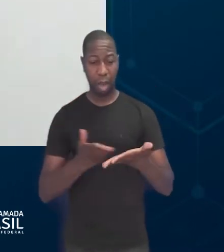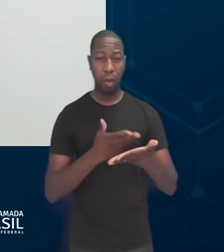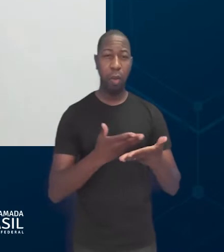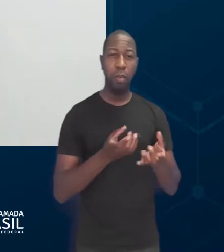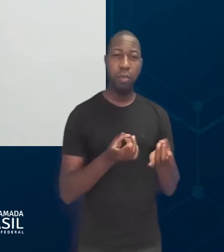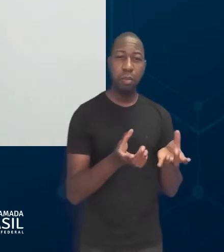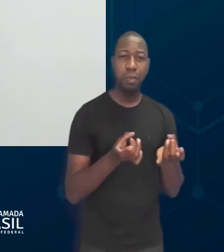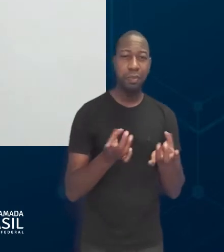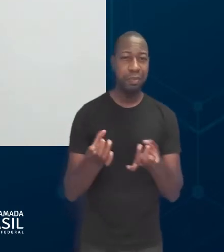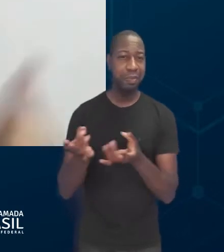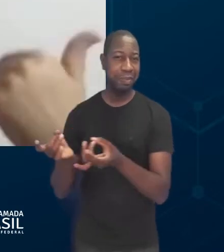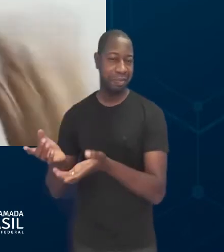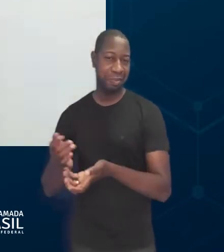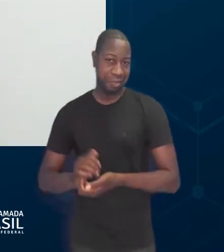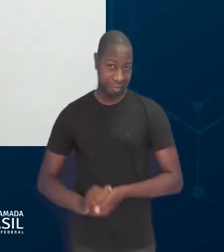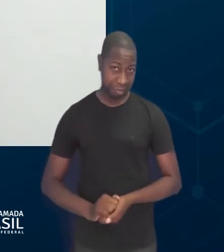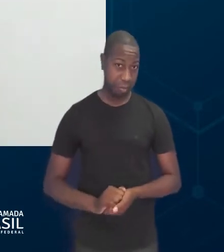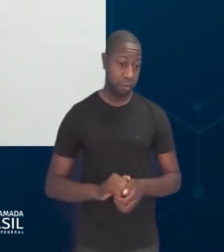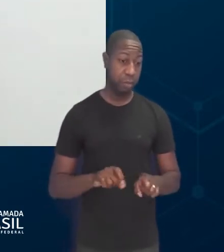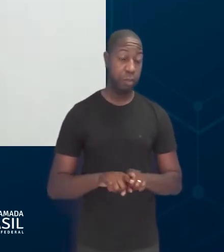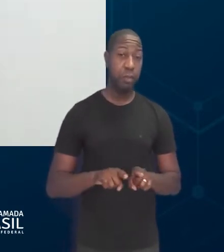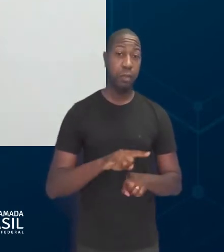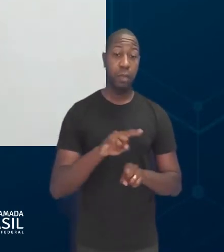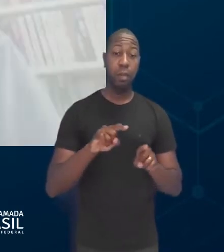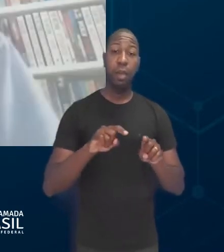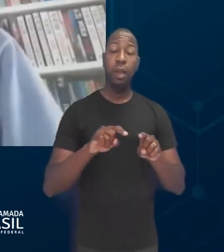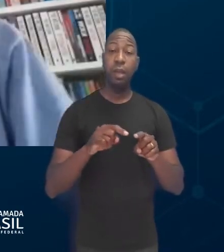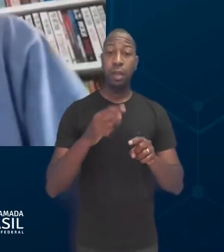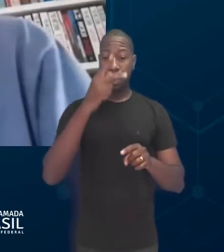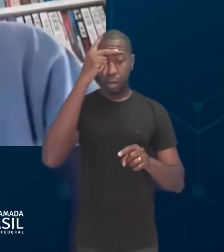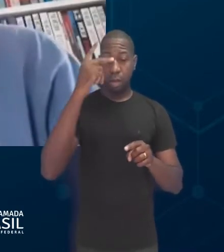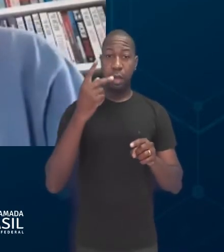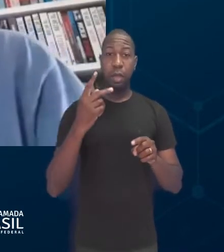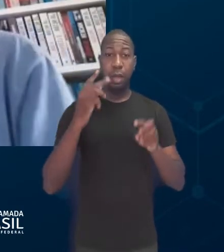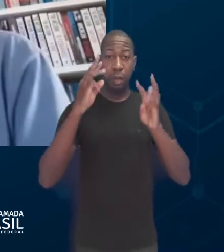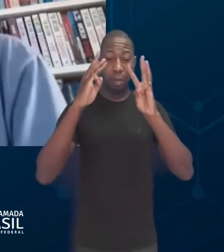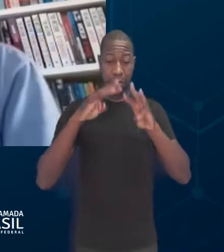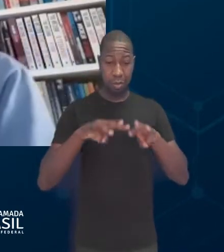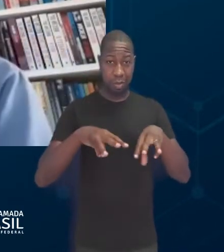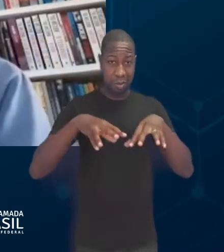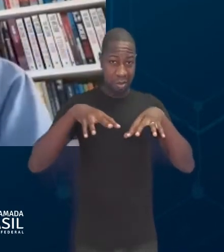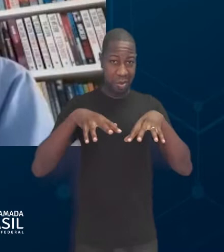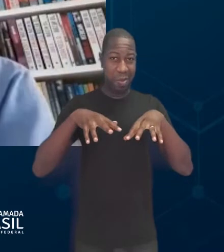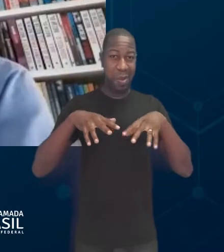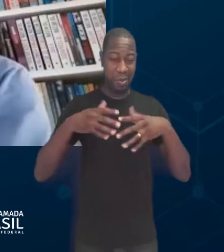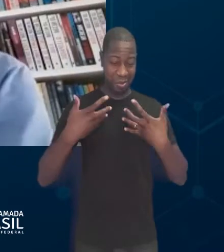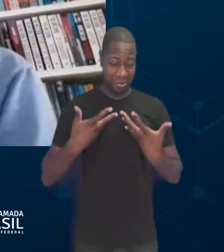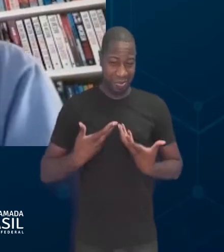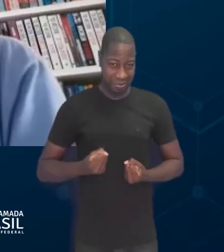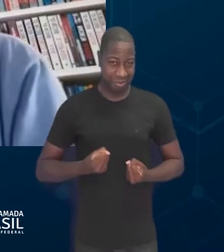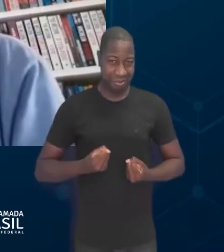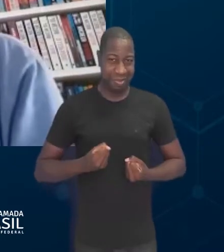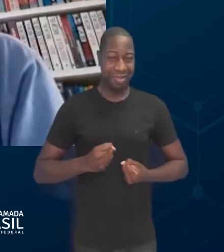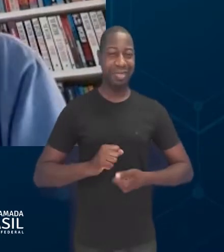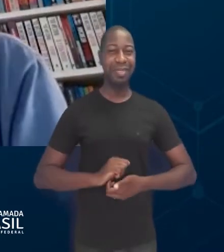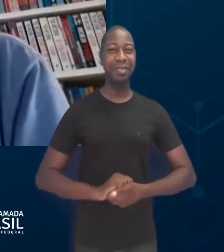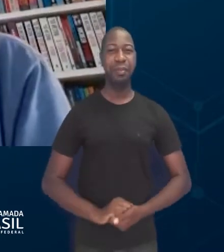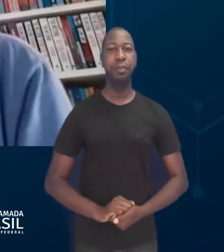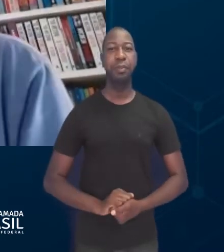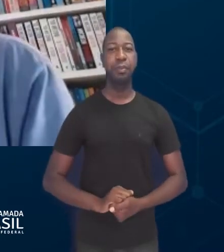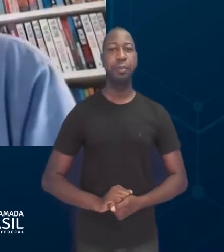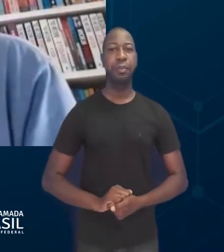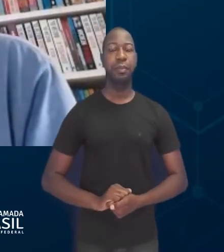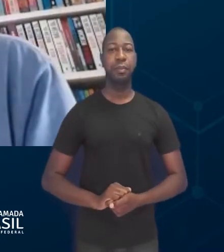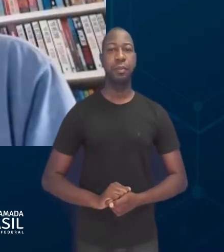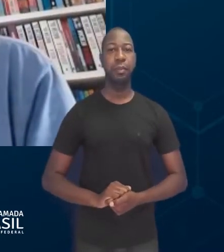também, claro, a gente é muito bem acolhido pelo público, pelo pessoal de Resende. A FLIR tem sido, nos últimos anos, uma referência para